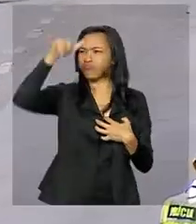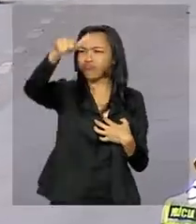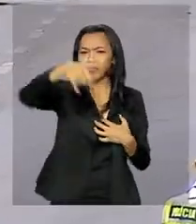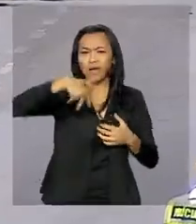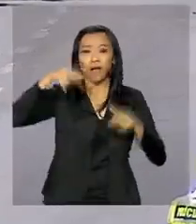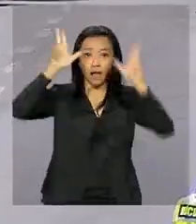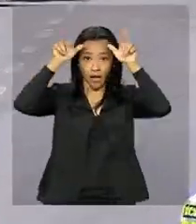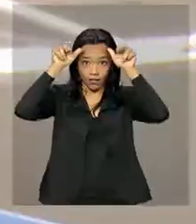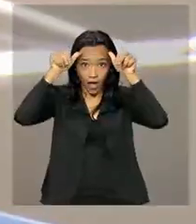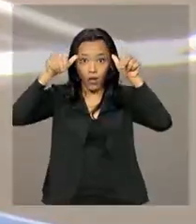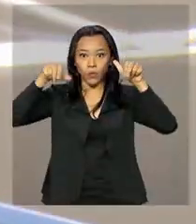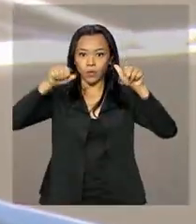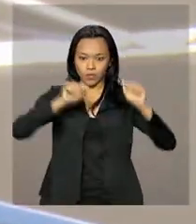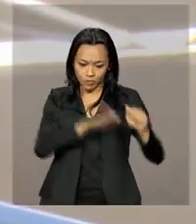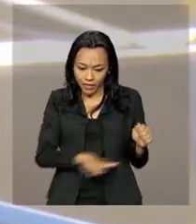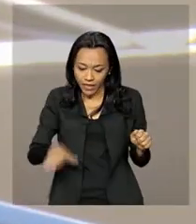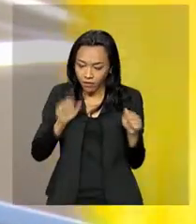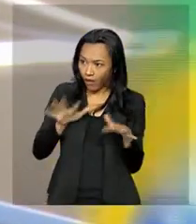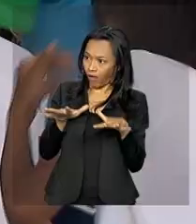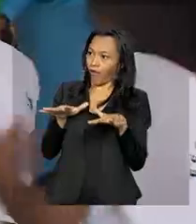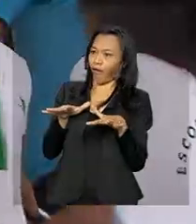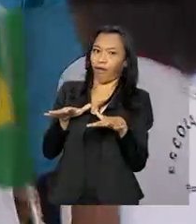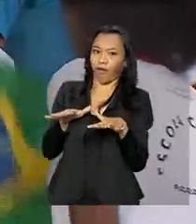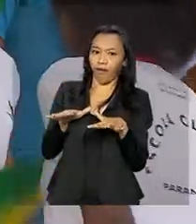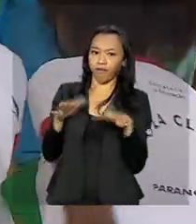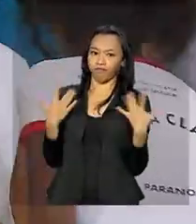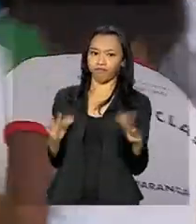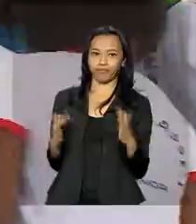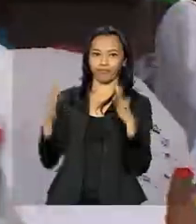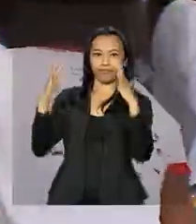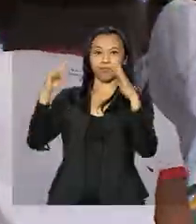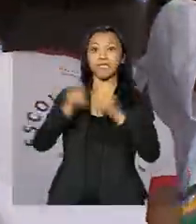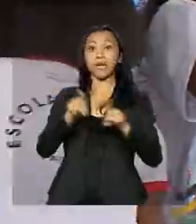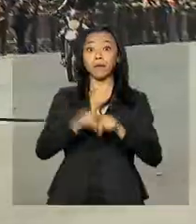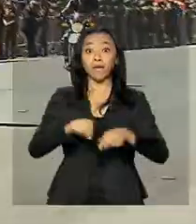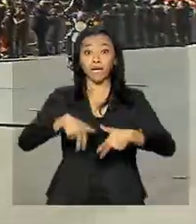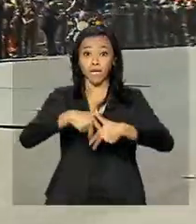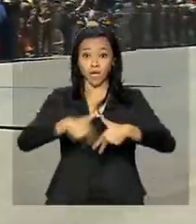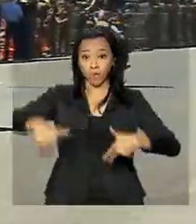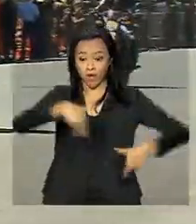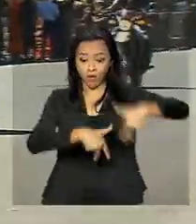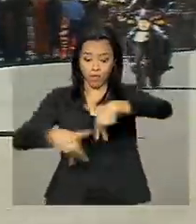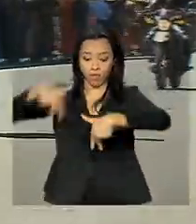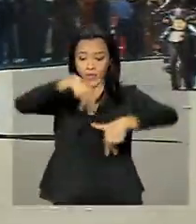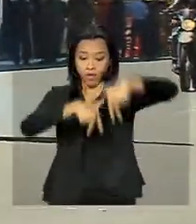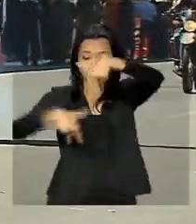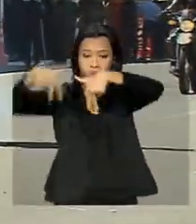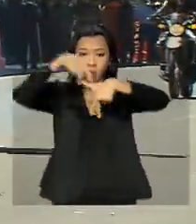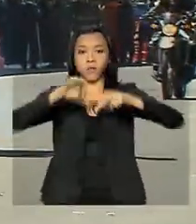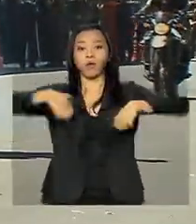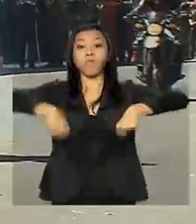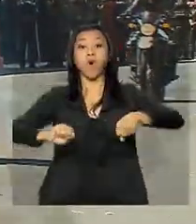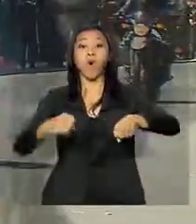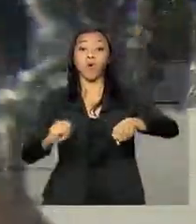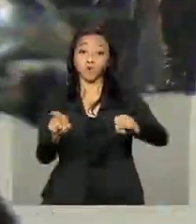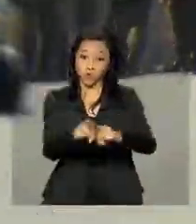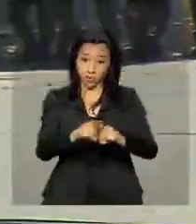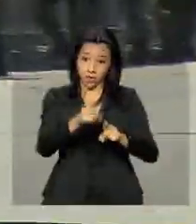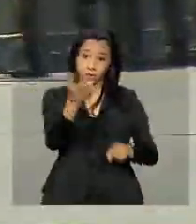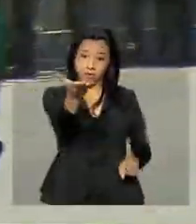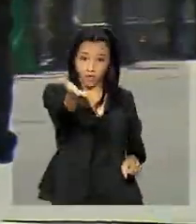cavalaria chamou a atenção dos pequenos, que também vibraram com a pirâmide humana, com homens se equilibrando em cima de uma moto.